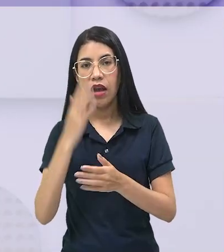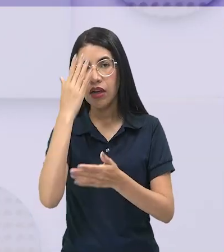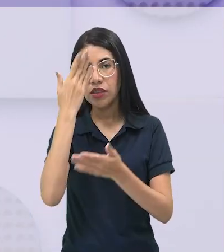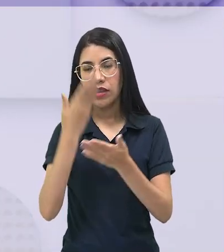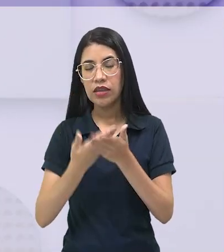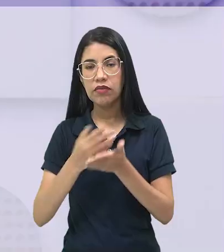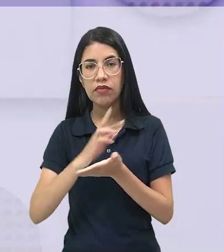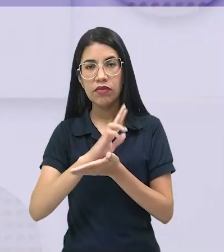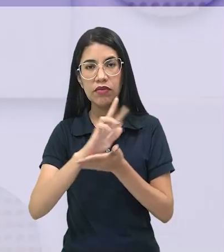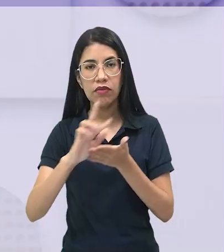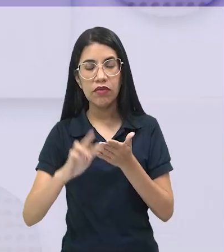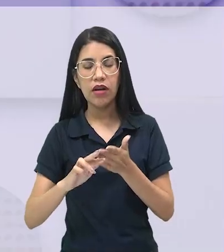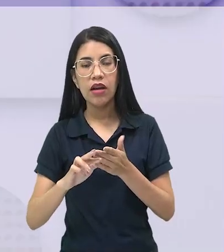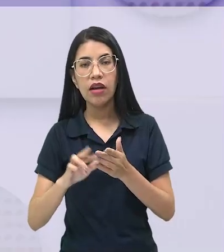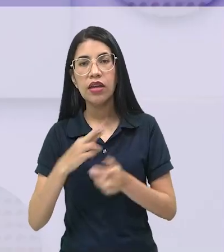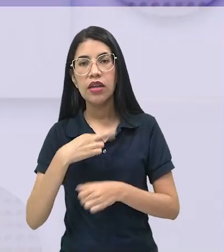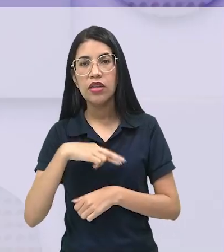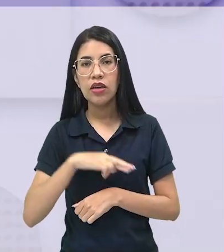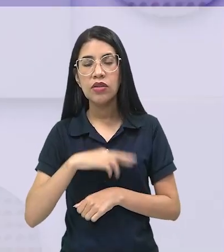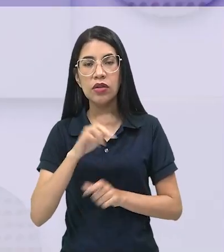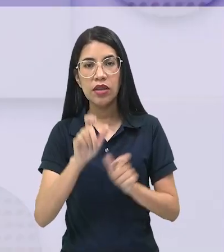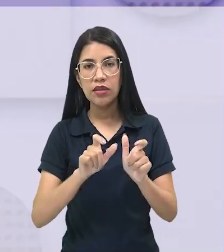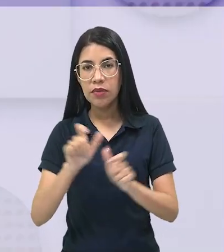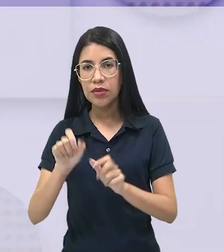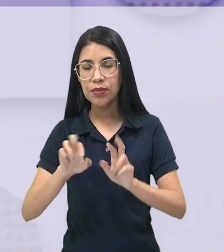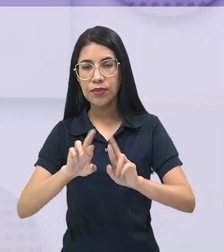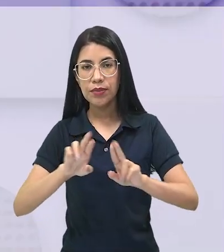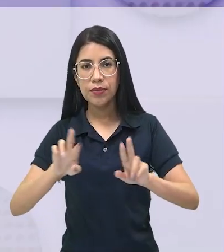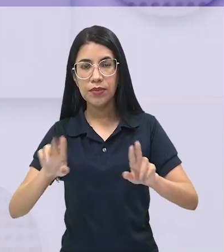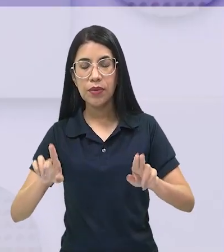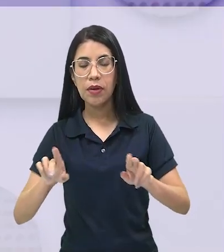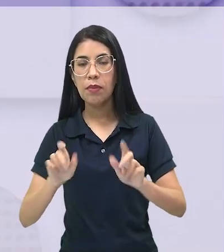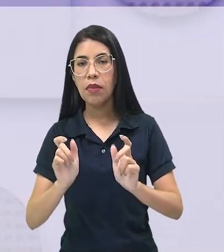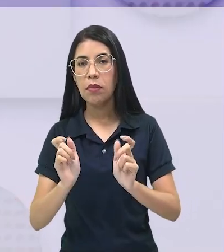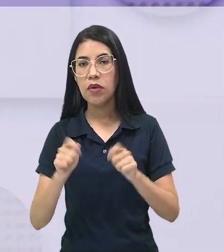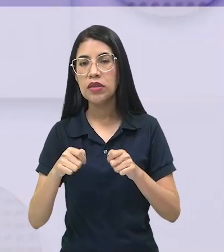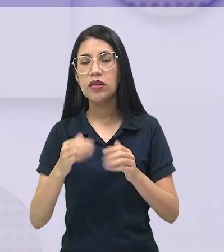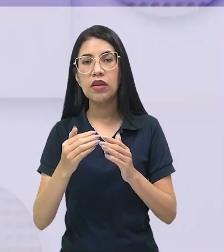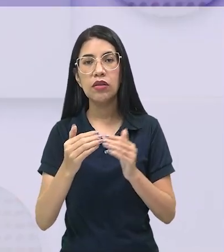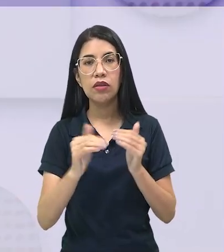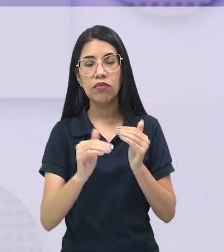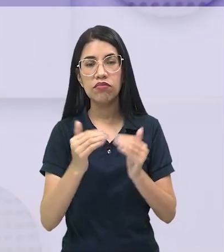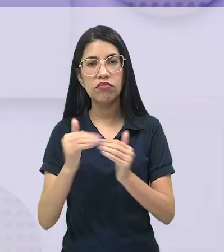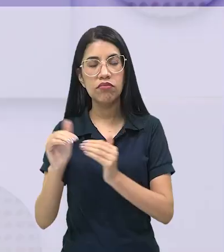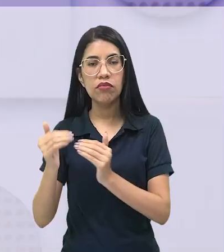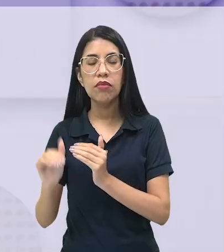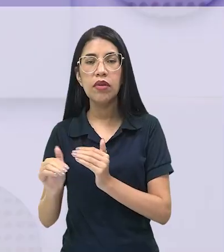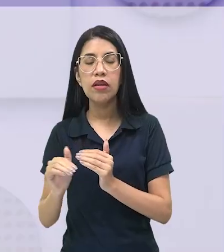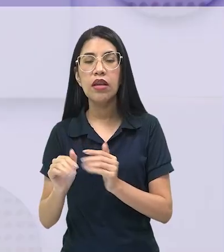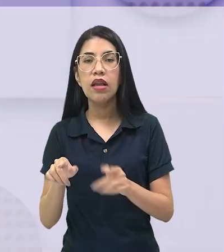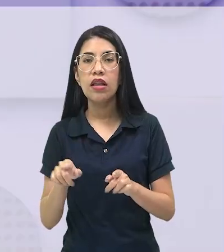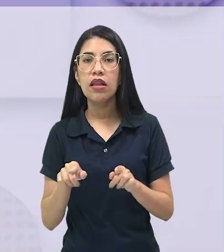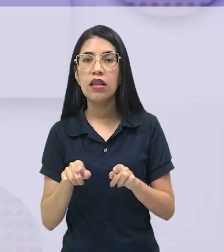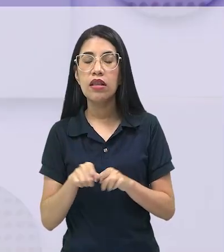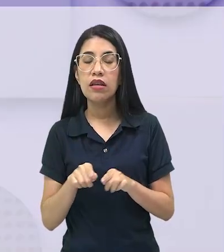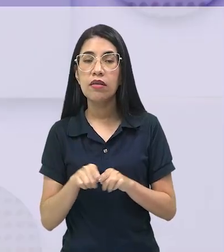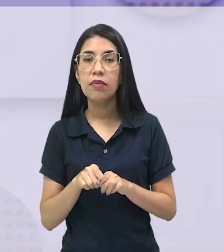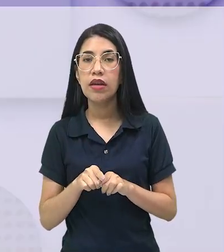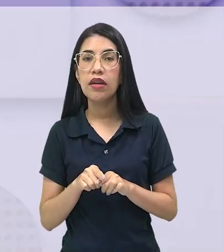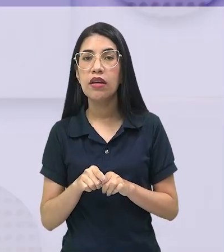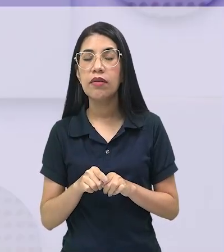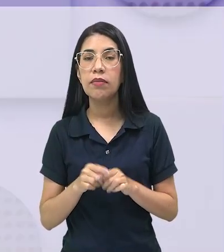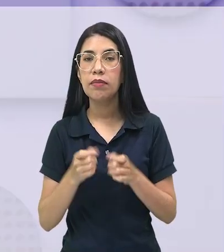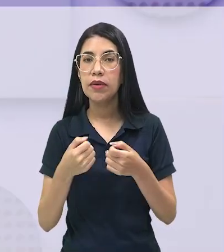credos religiosos do outro, que muitas das vezes pode não concordar com a gente. Inclusive, eu